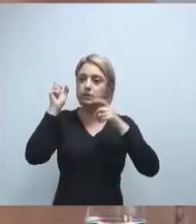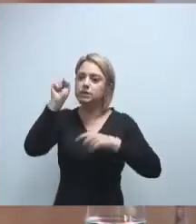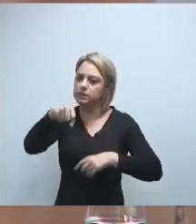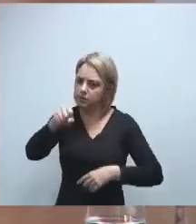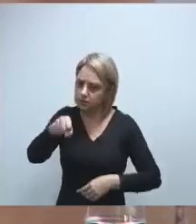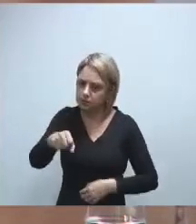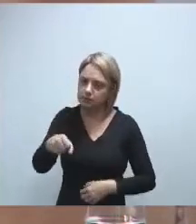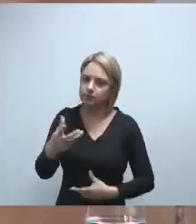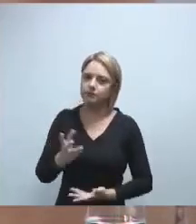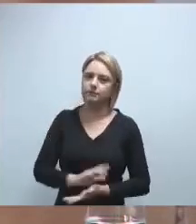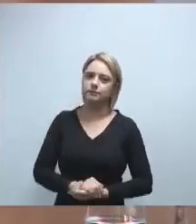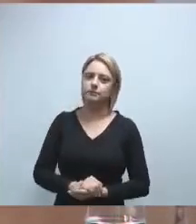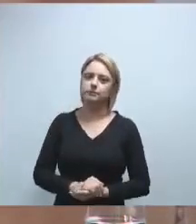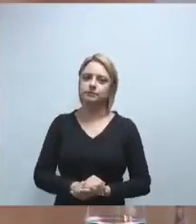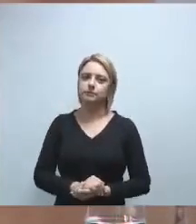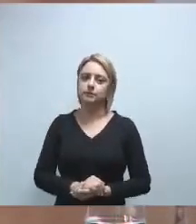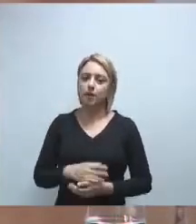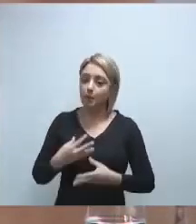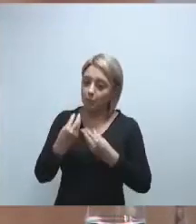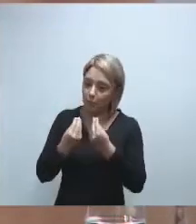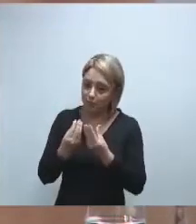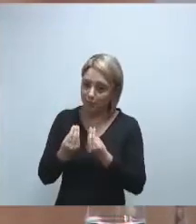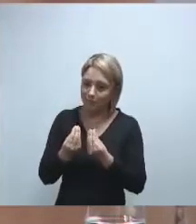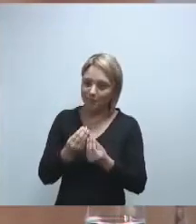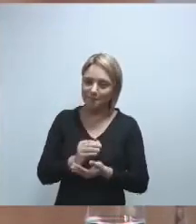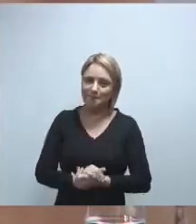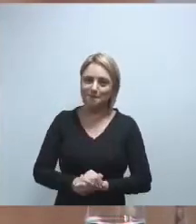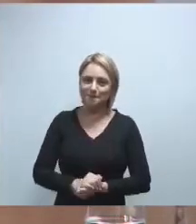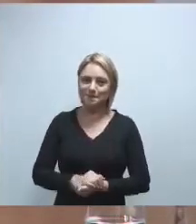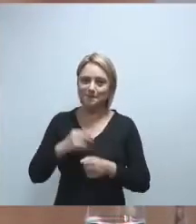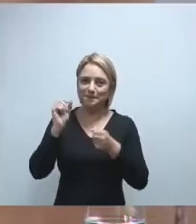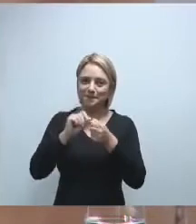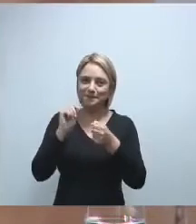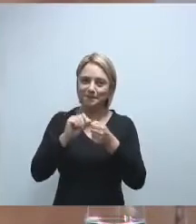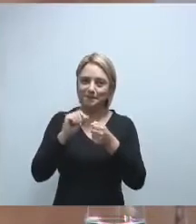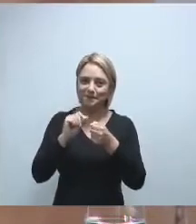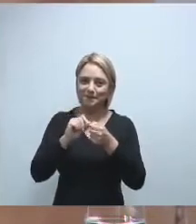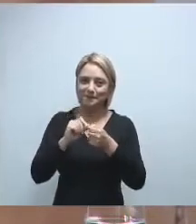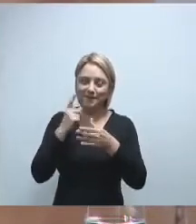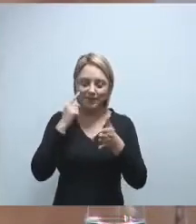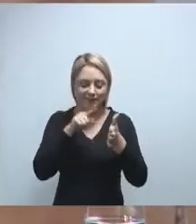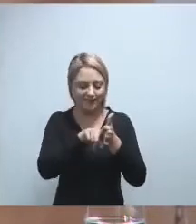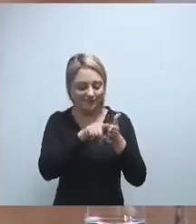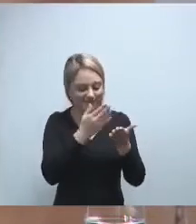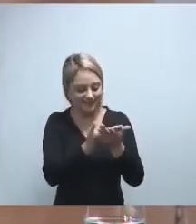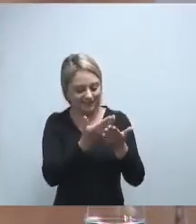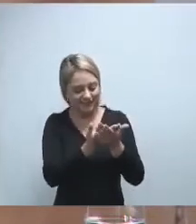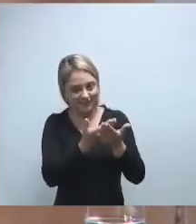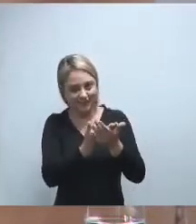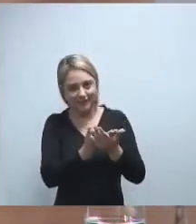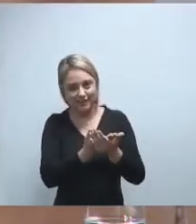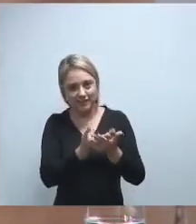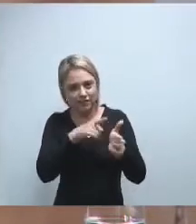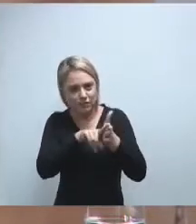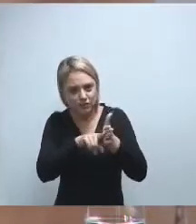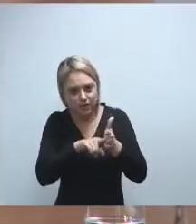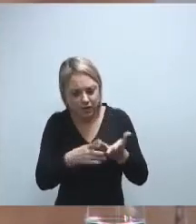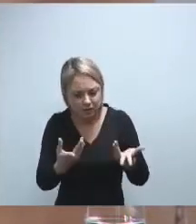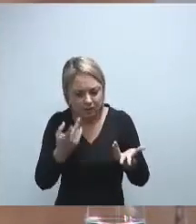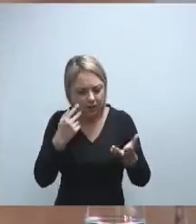isso e muito fazer estudos a respeito disso